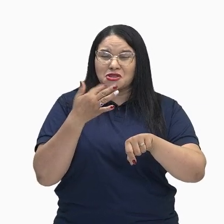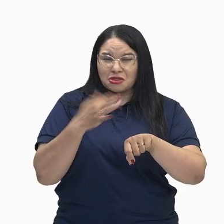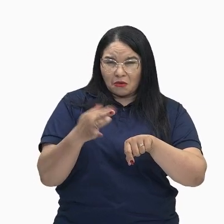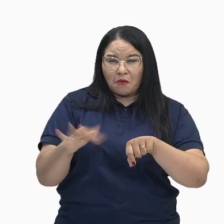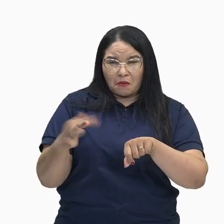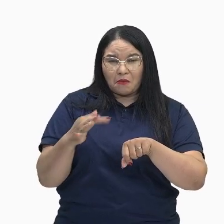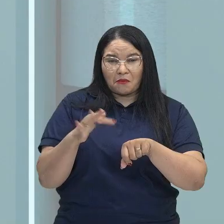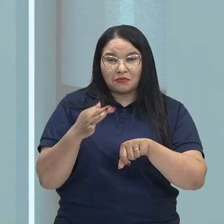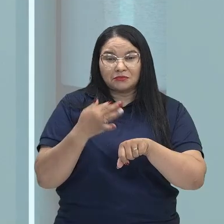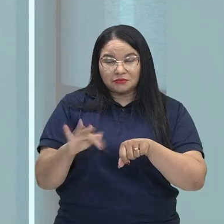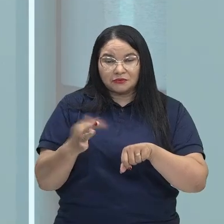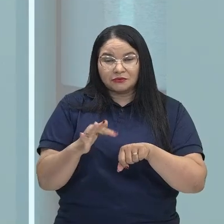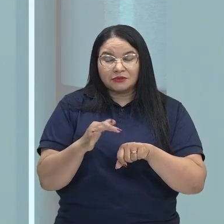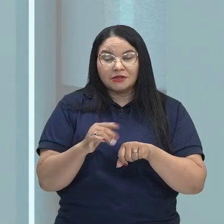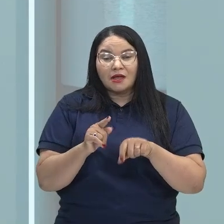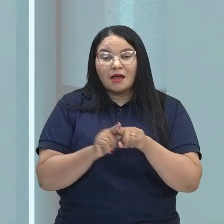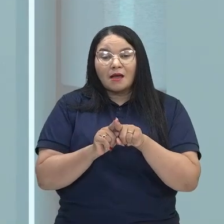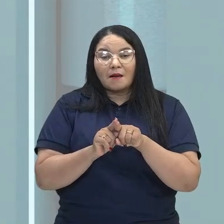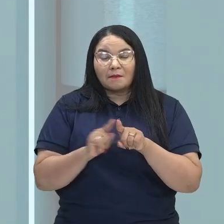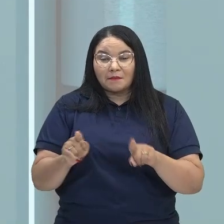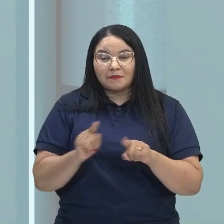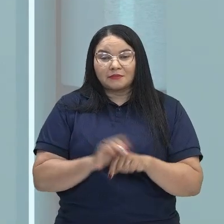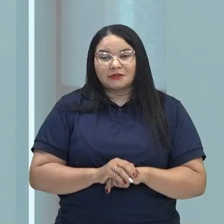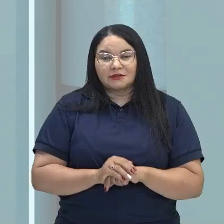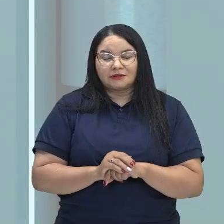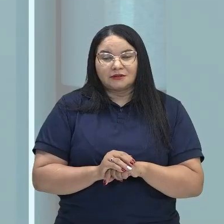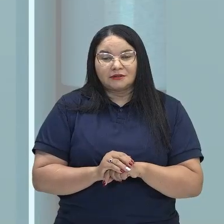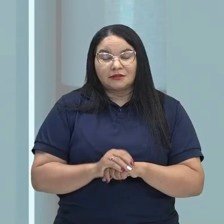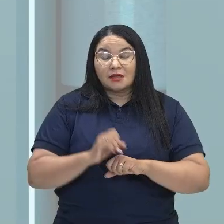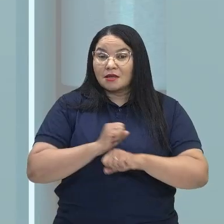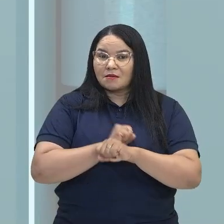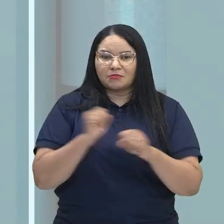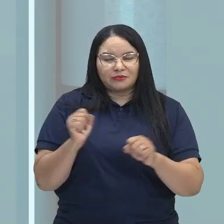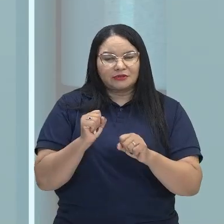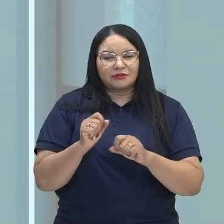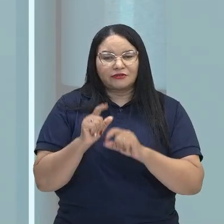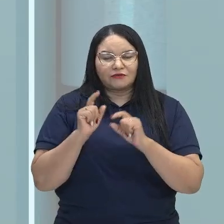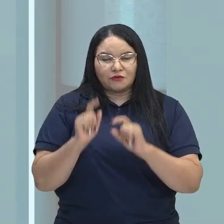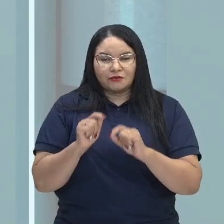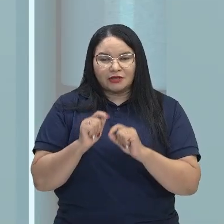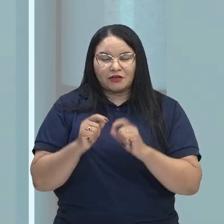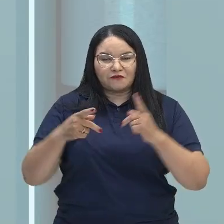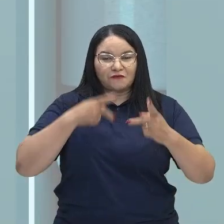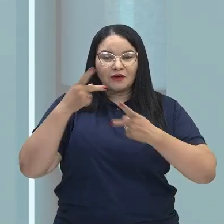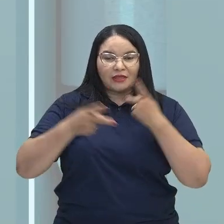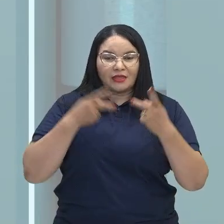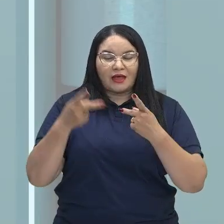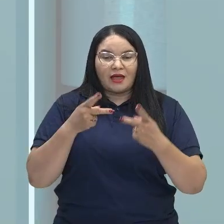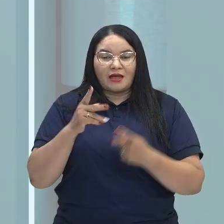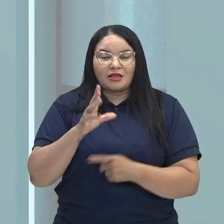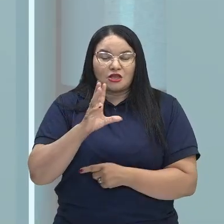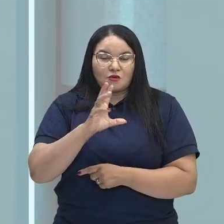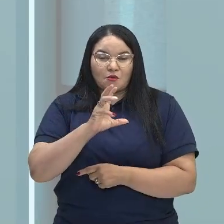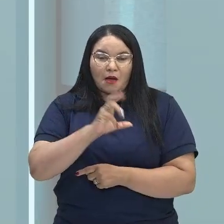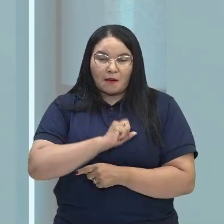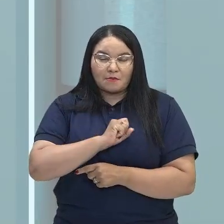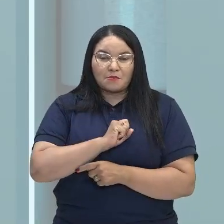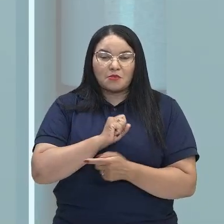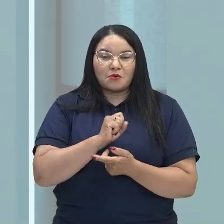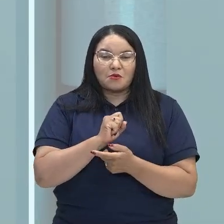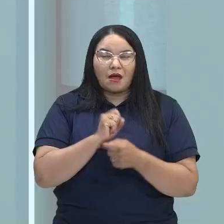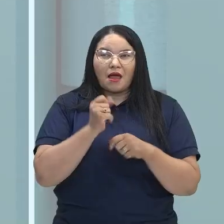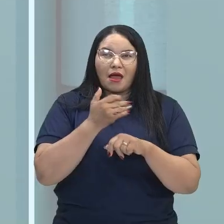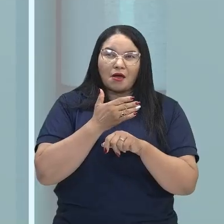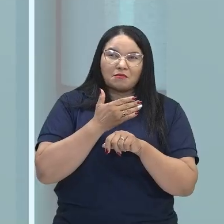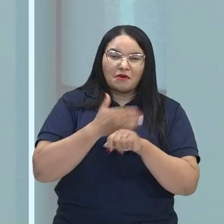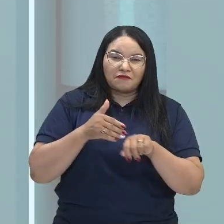né? Então, não é possível a gente dizer que a ferida dói